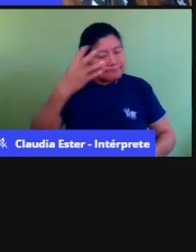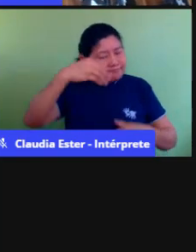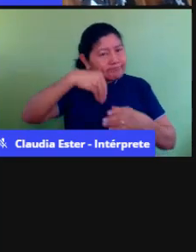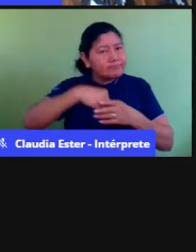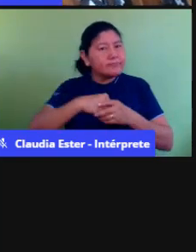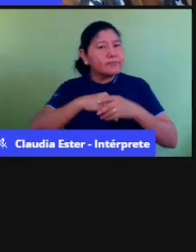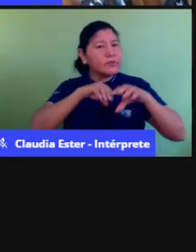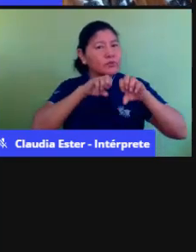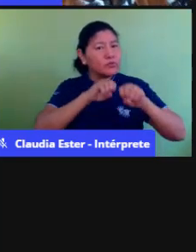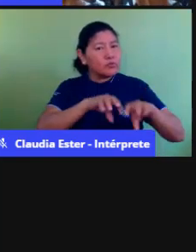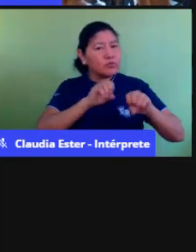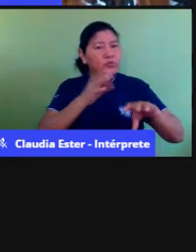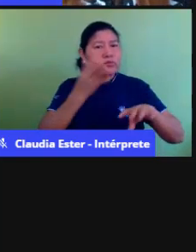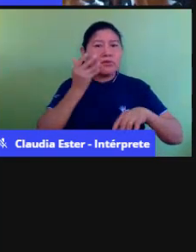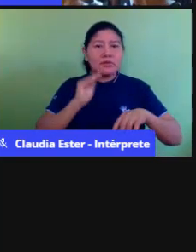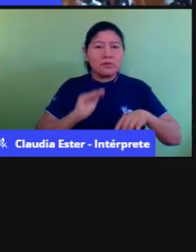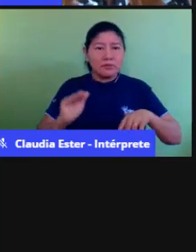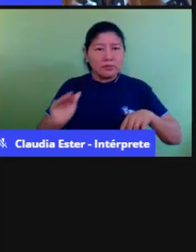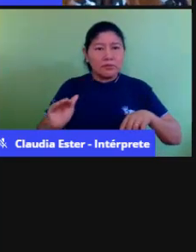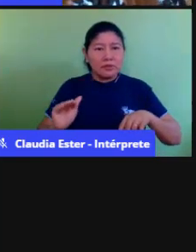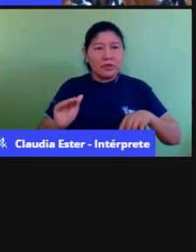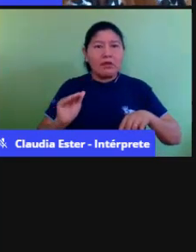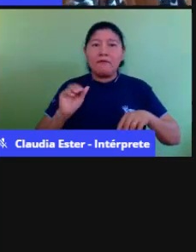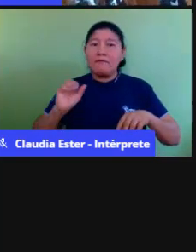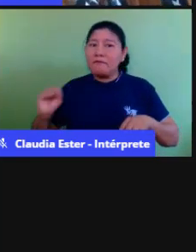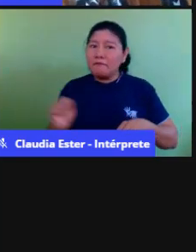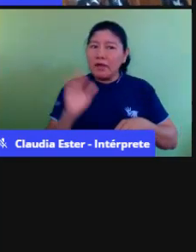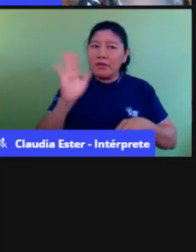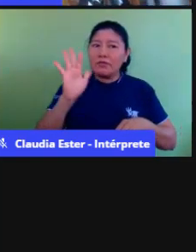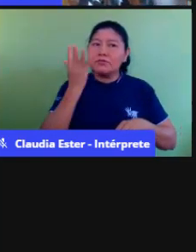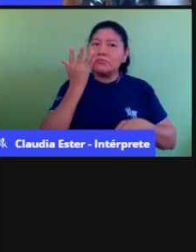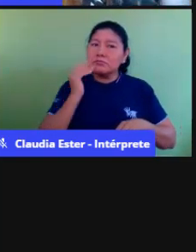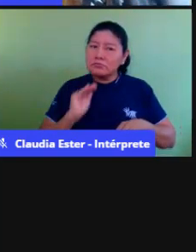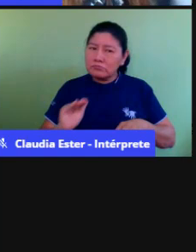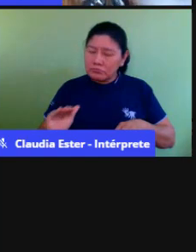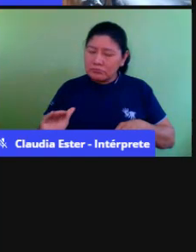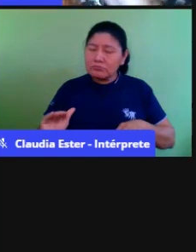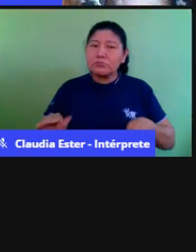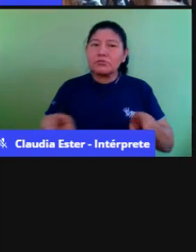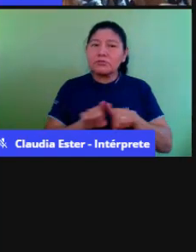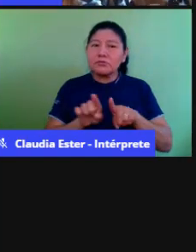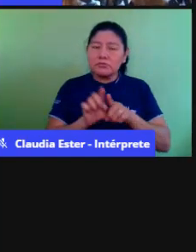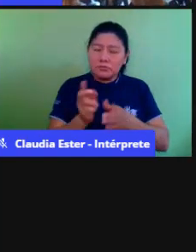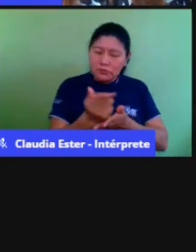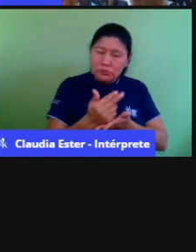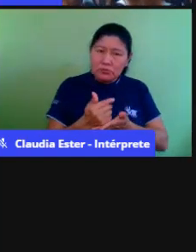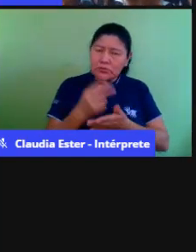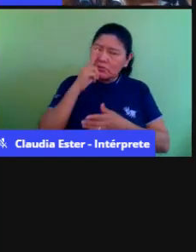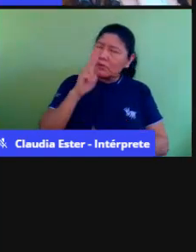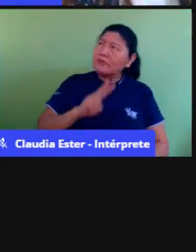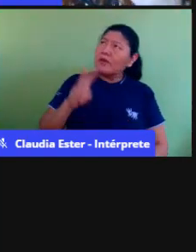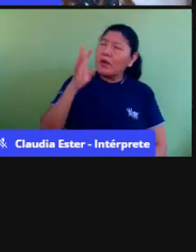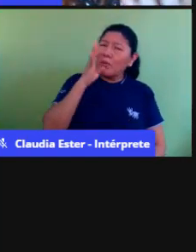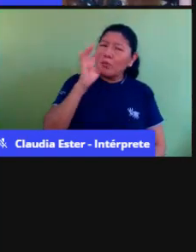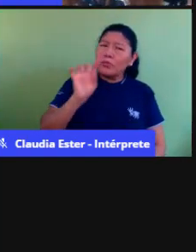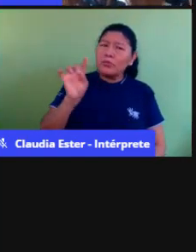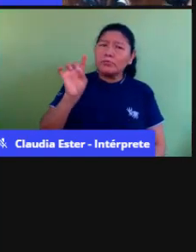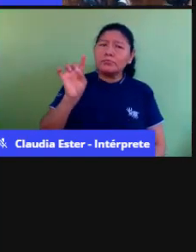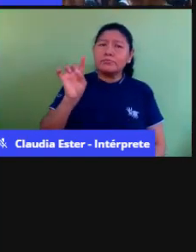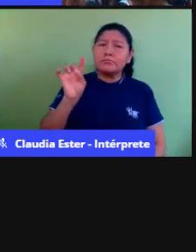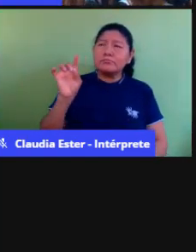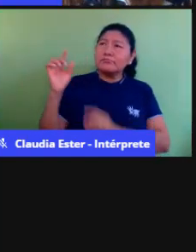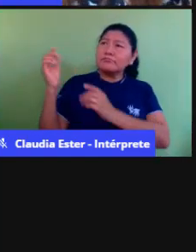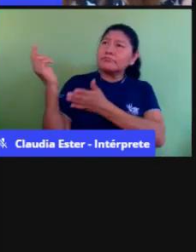escolar e com relação aos desenhos das nossas crianças. Então, quando você observa essas imagens, então nós vemos imagens